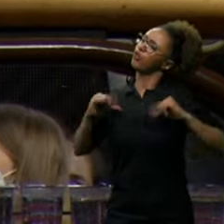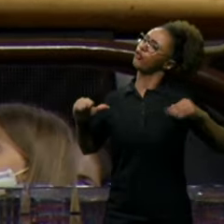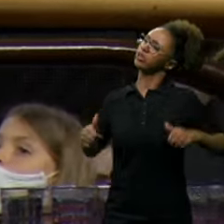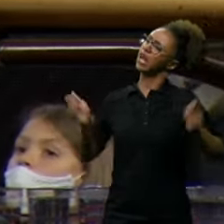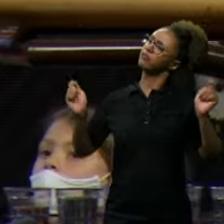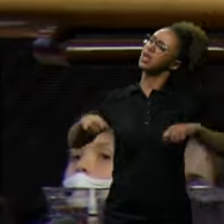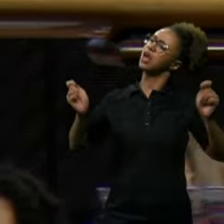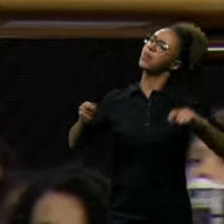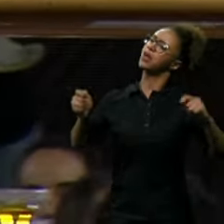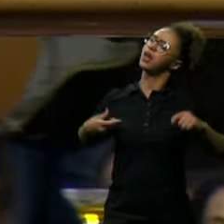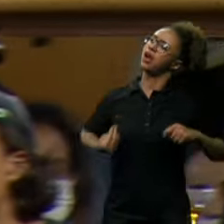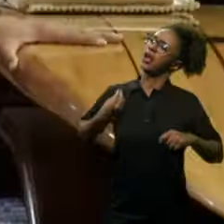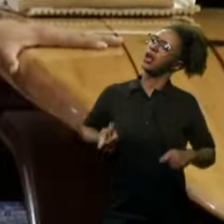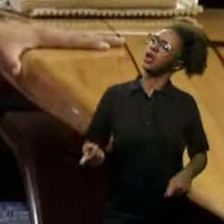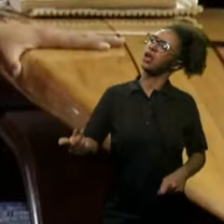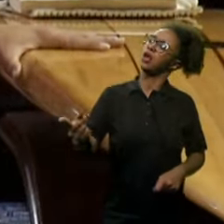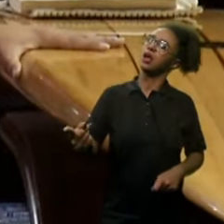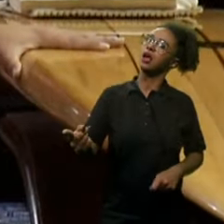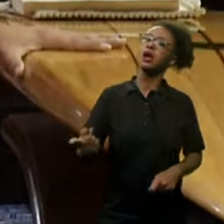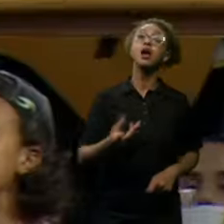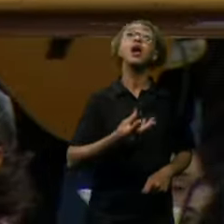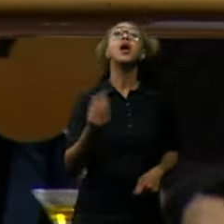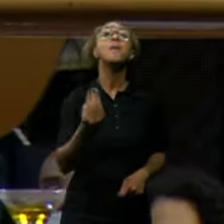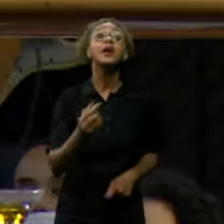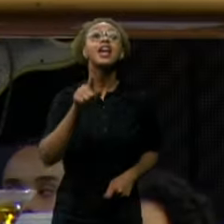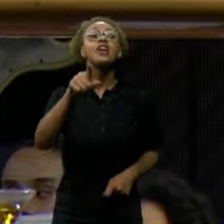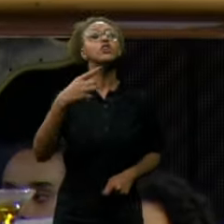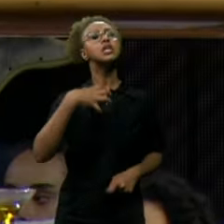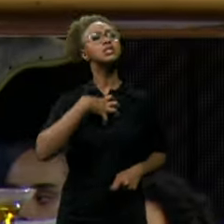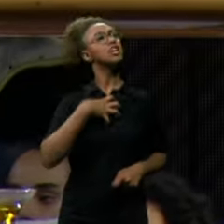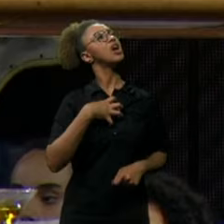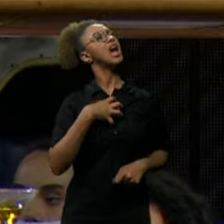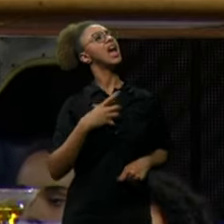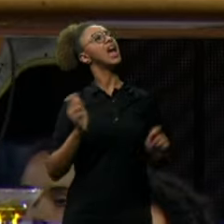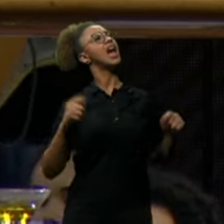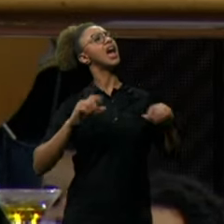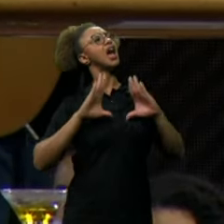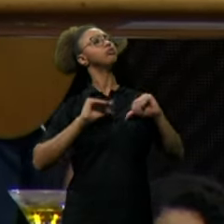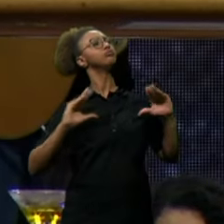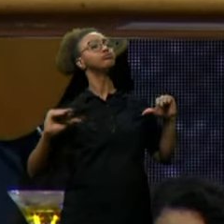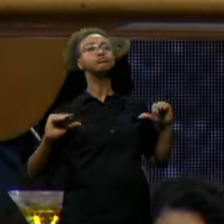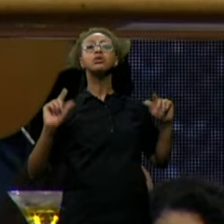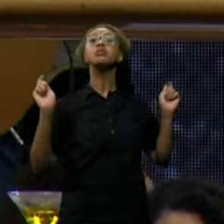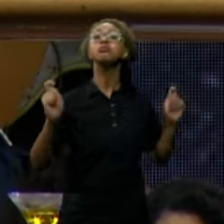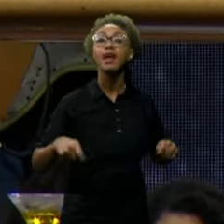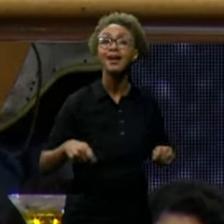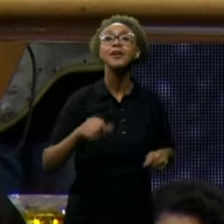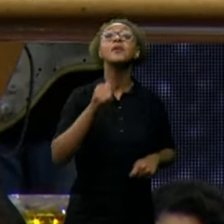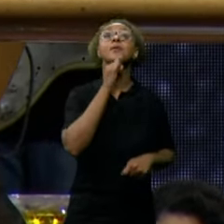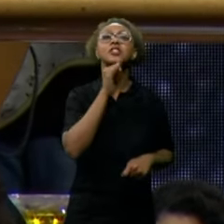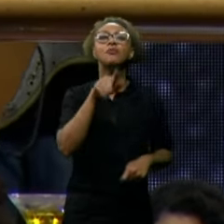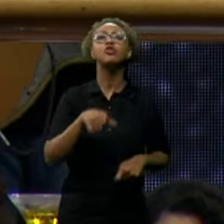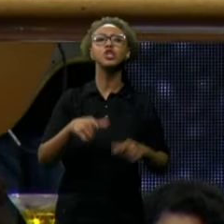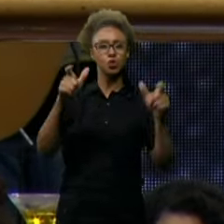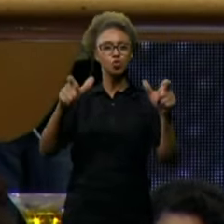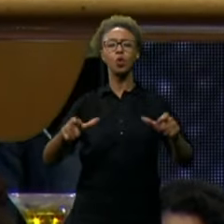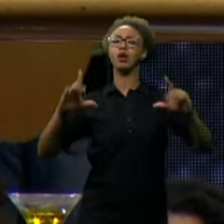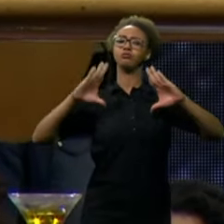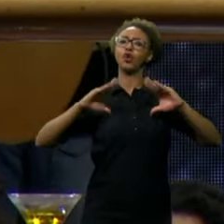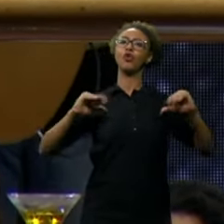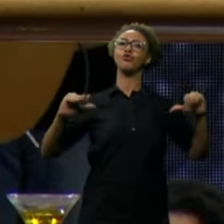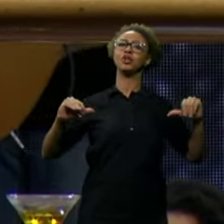do caminho sabe Para quê Para você ter a sensação de comodidade o que que é isso quando você tá no lugar muito